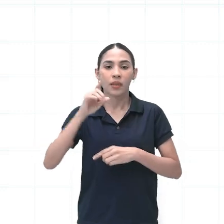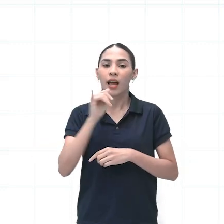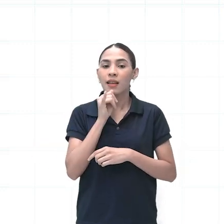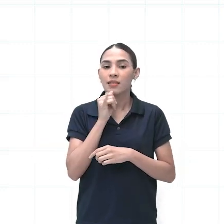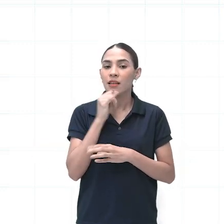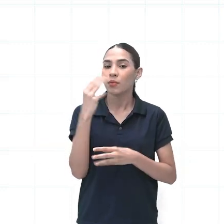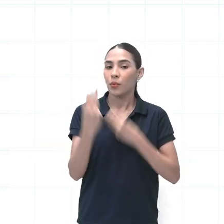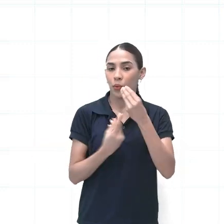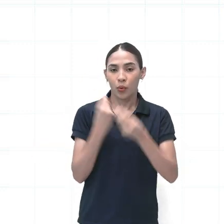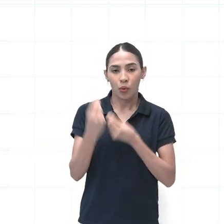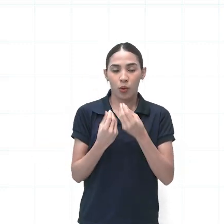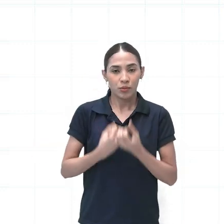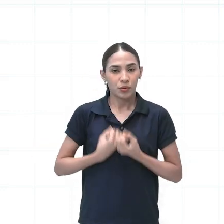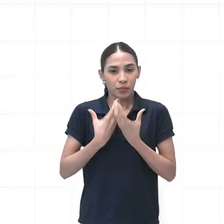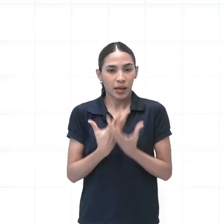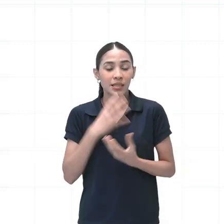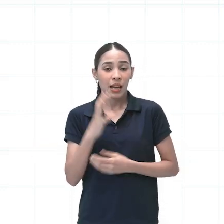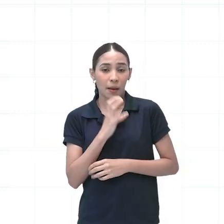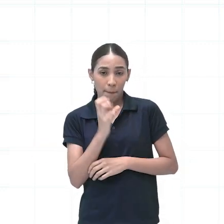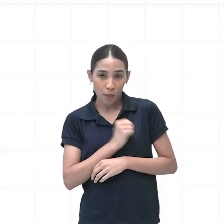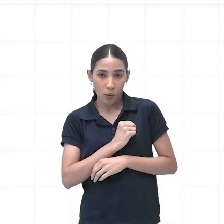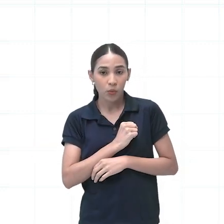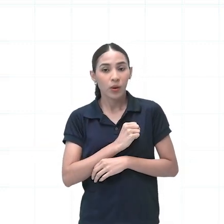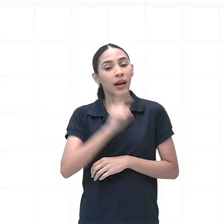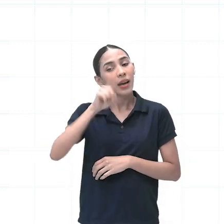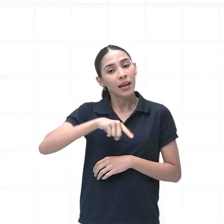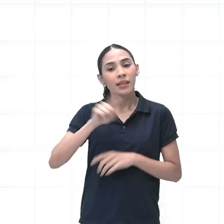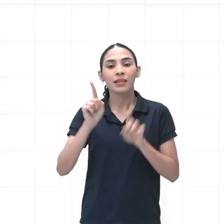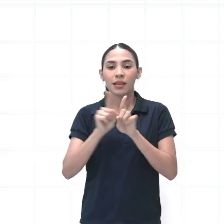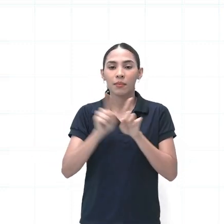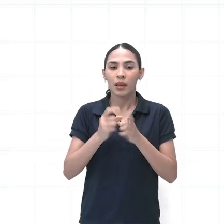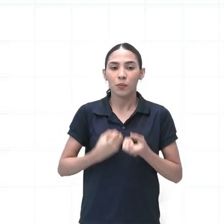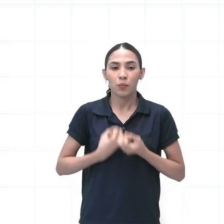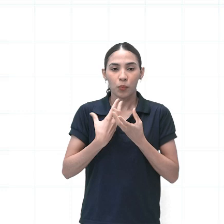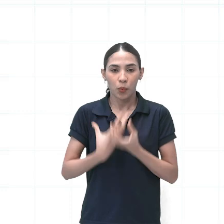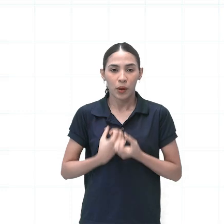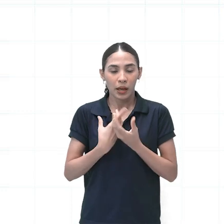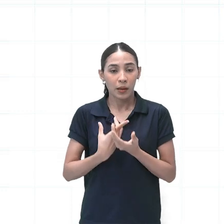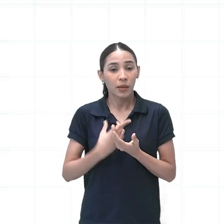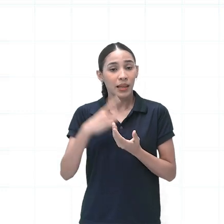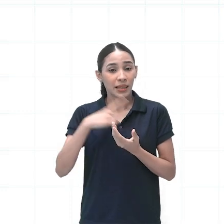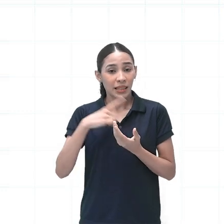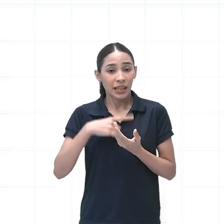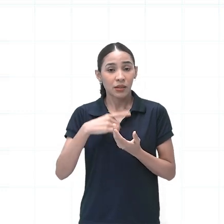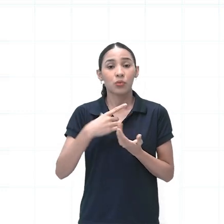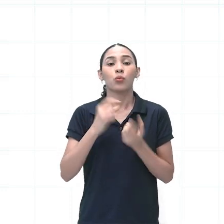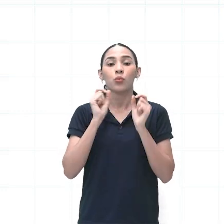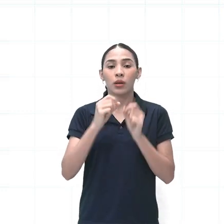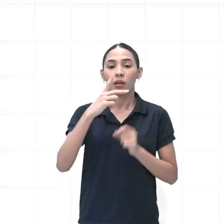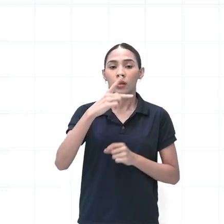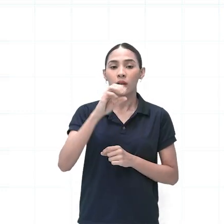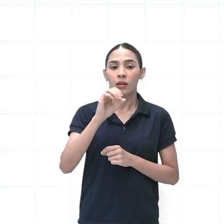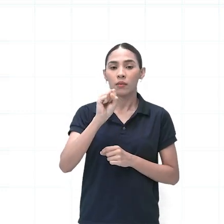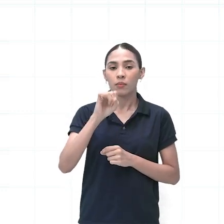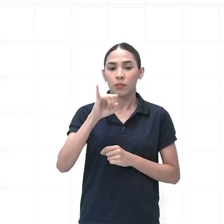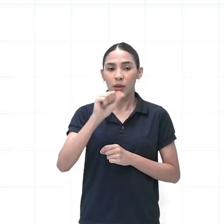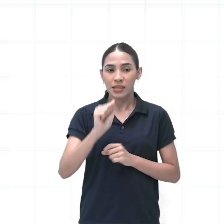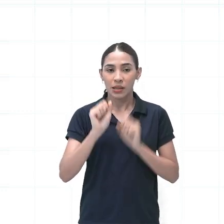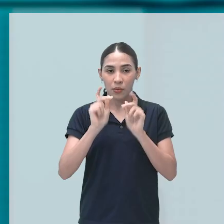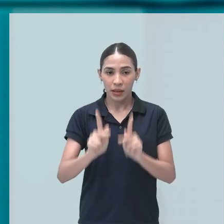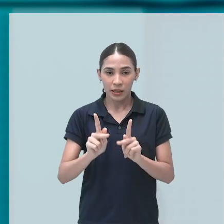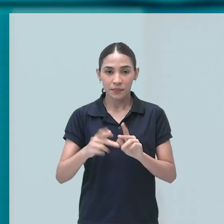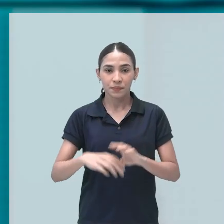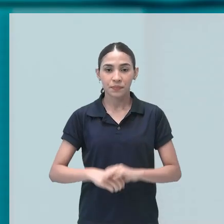forma como expressa sobre o amor, ele é, então, também um poema com a presença da poesia, ok,